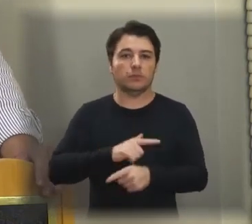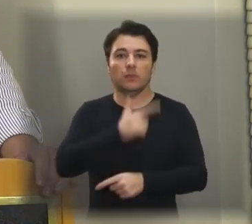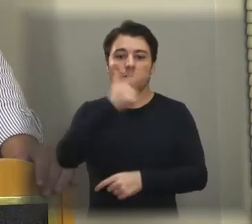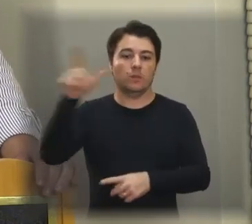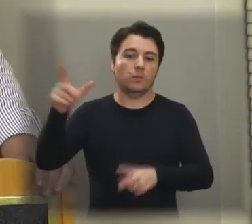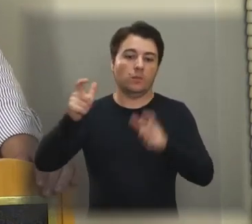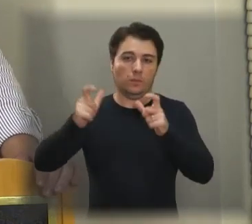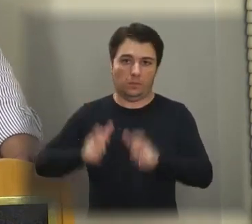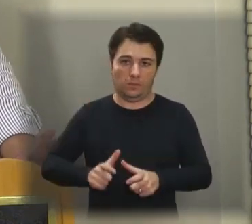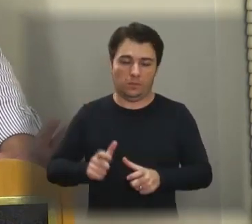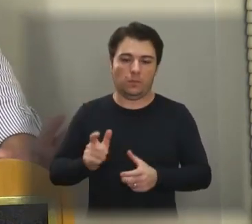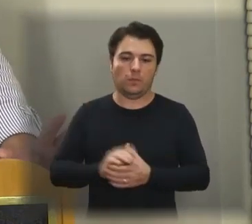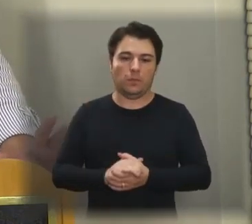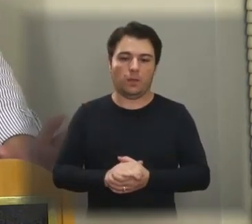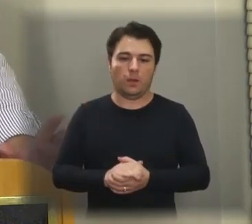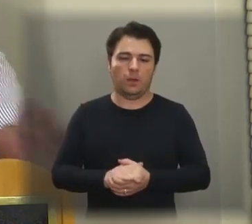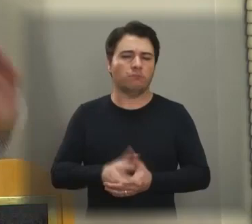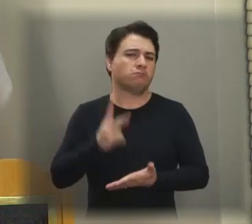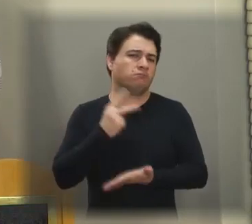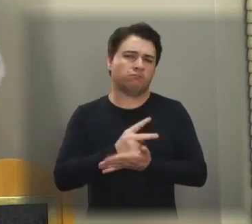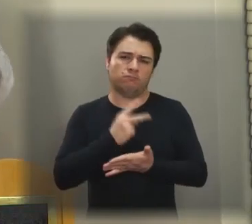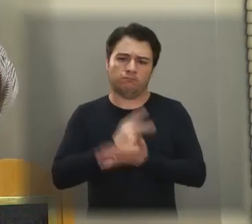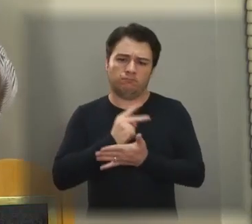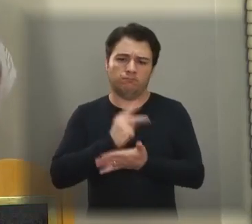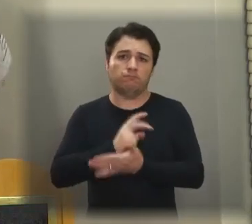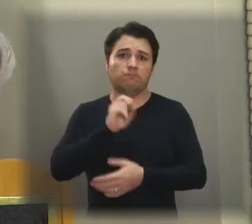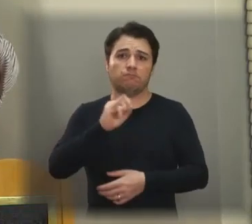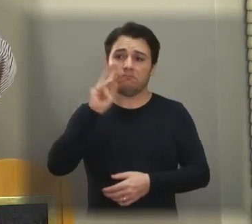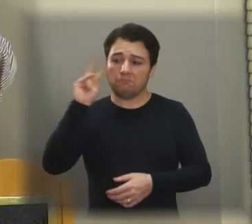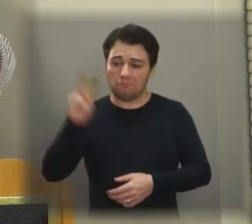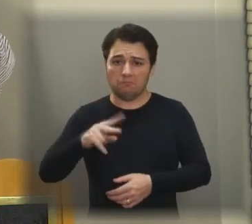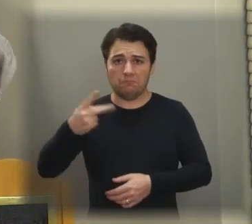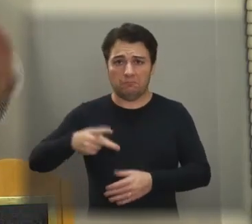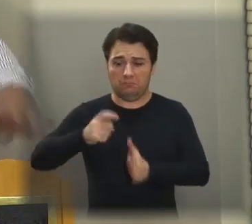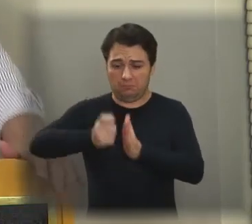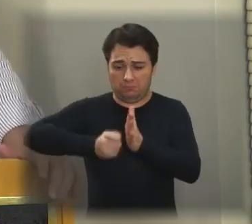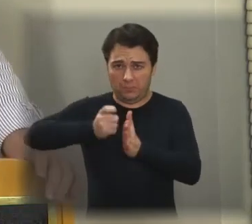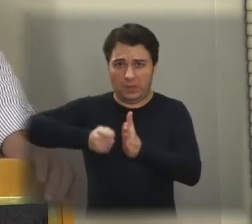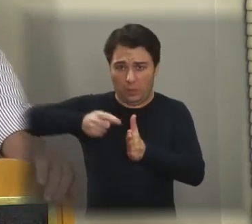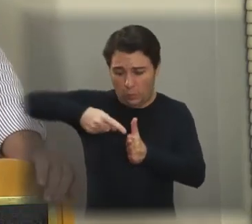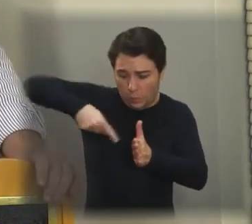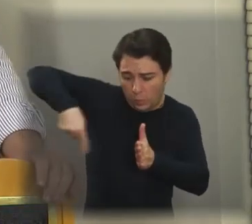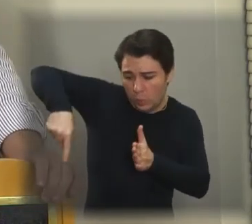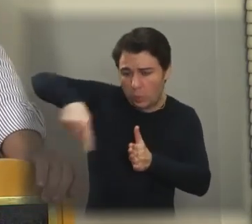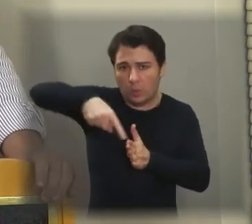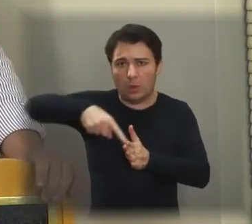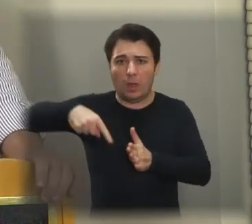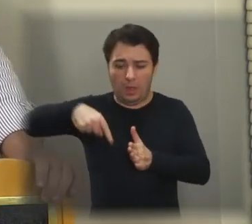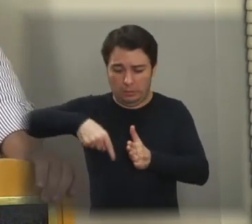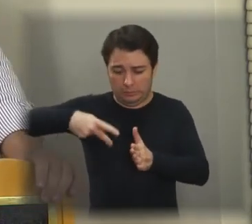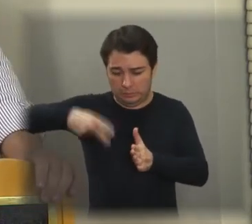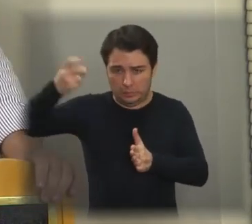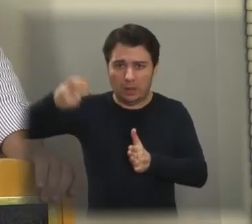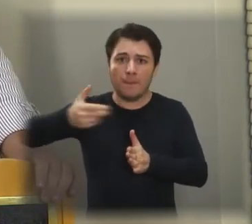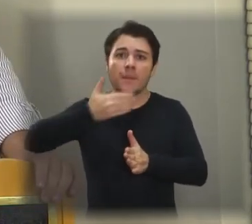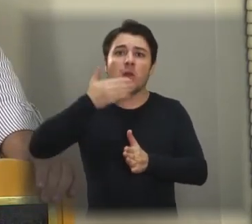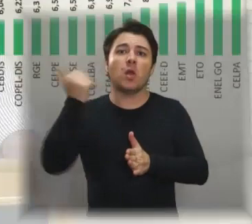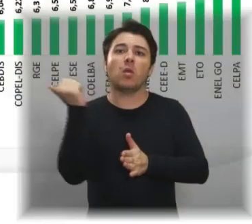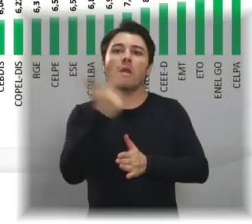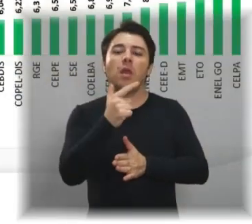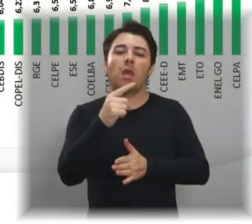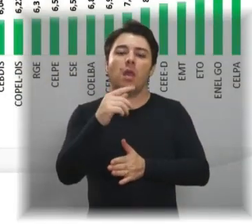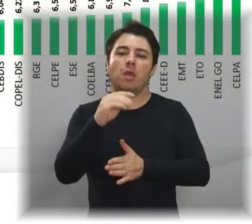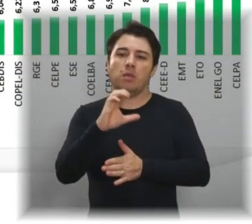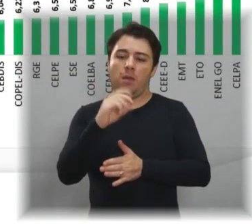que a frequência é quantas vezes o consumidor mesma coisa a gente olha só Araraquara o município de Araraquara o indicador é melhor que o da CPFL